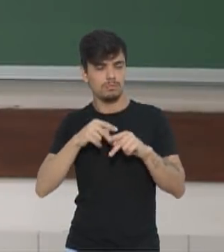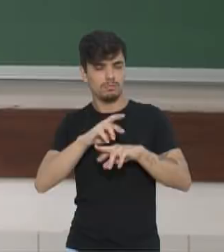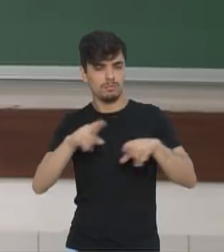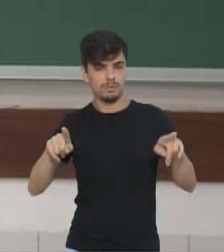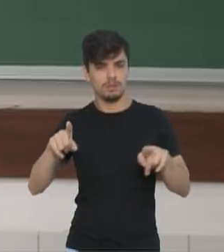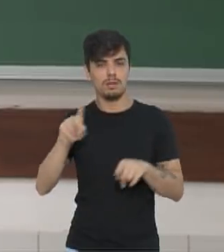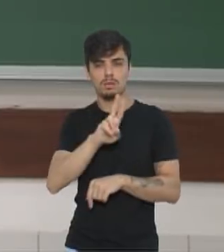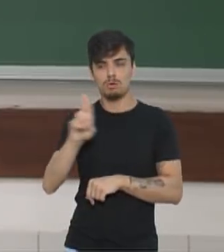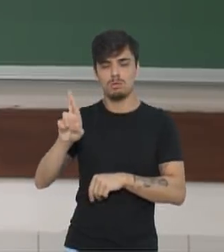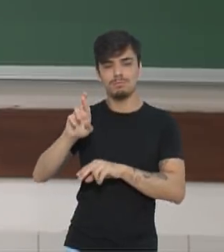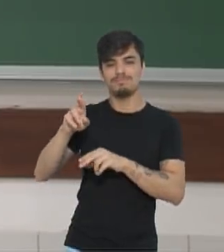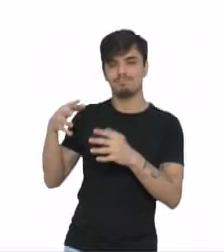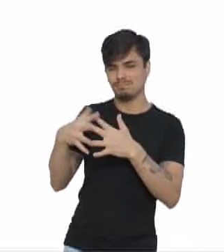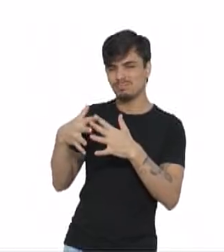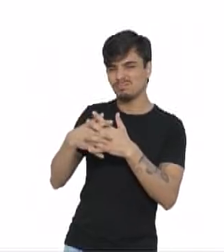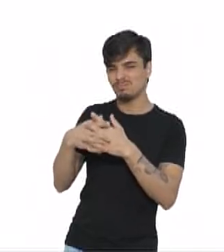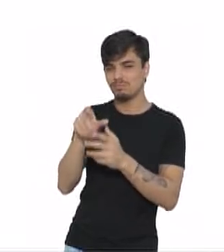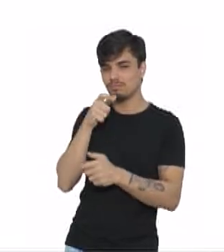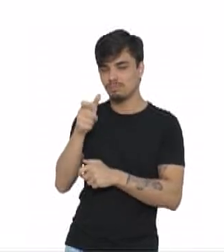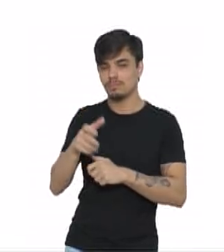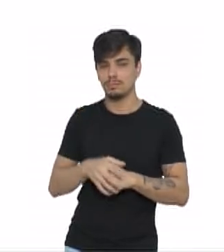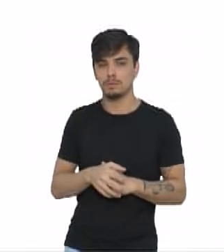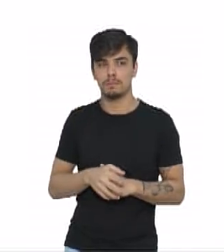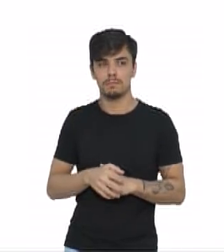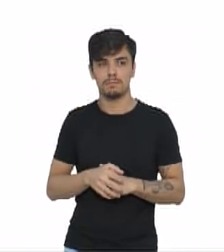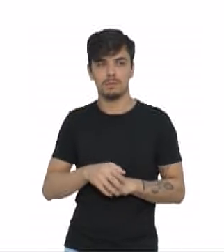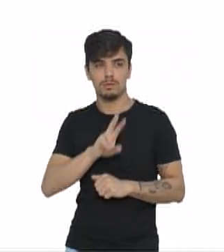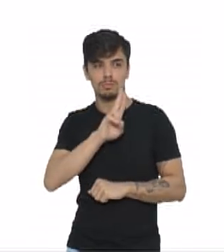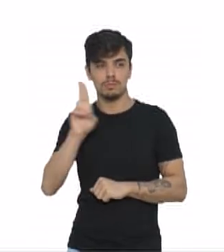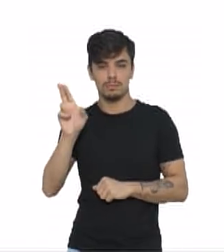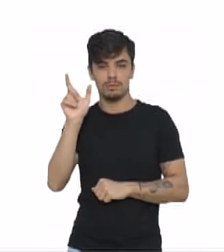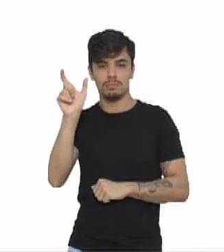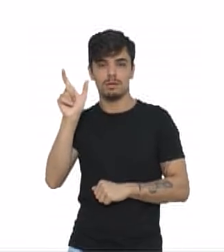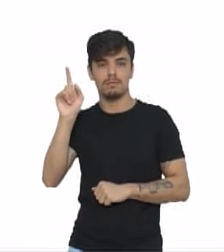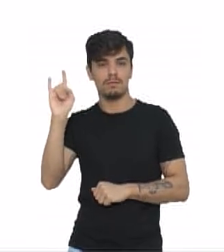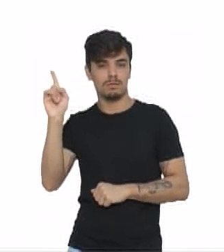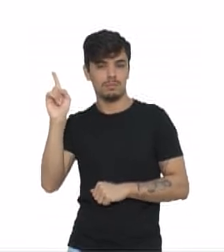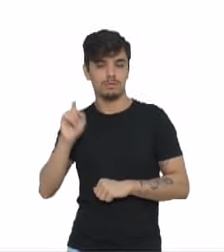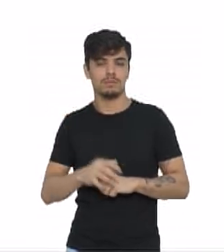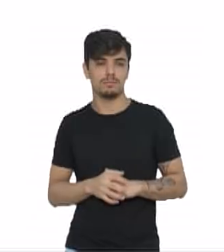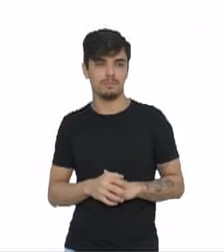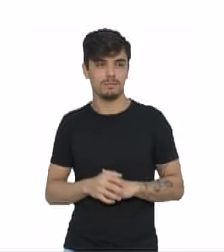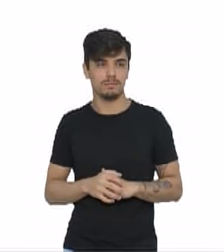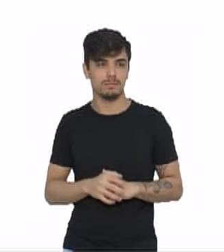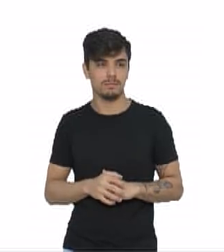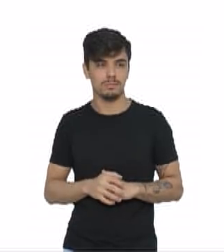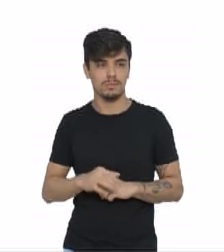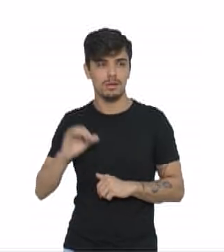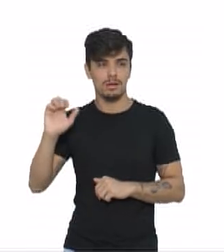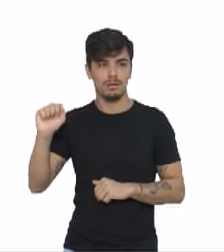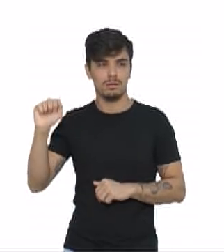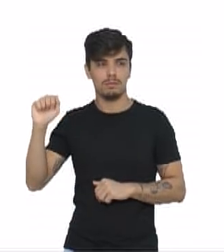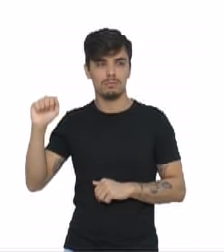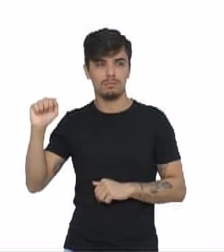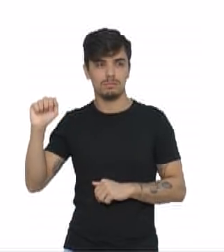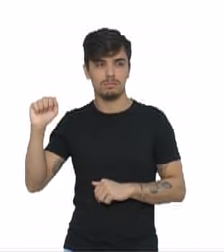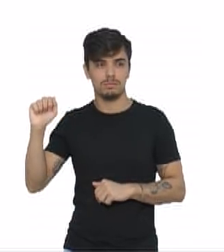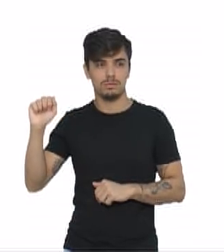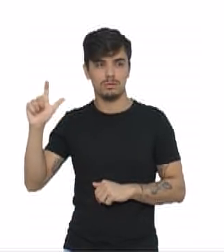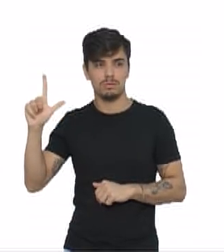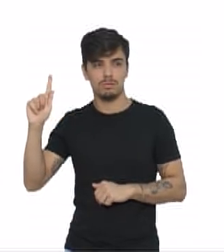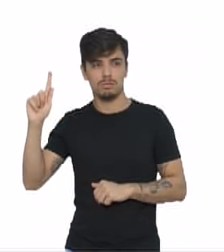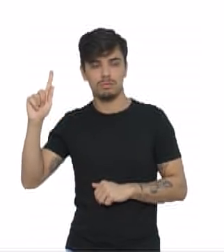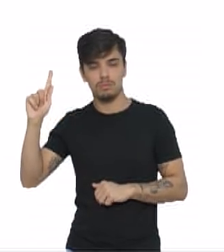povos bastante típicos. O primeiro deles é os Algonquinas. Esse povo aqui, ele é um povo que viviam na